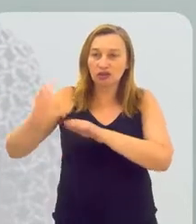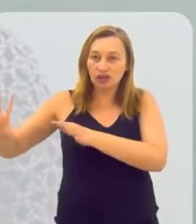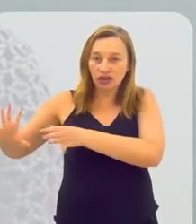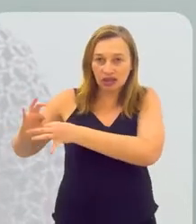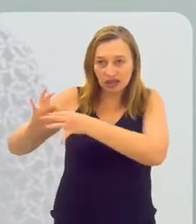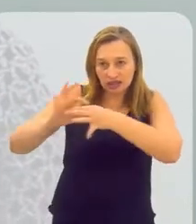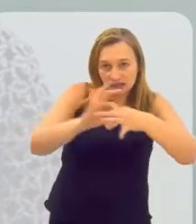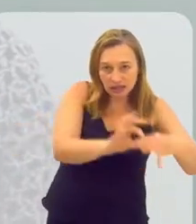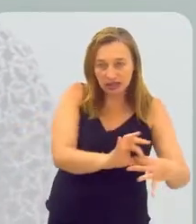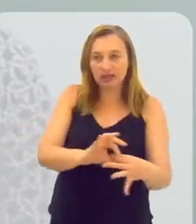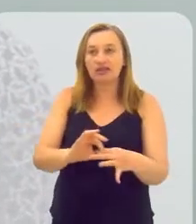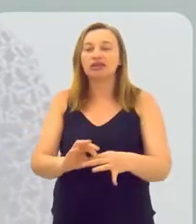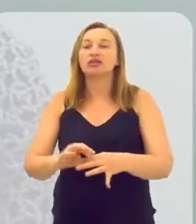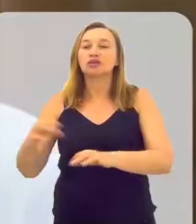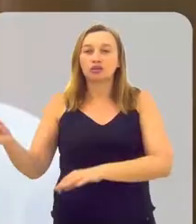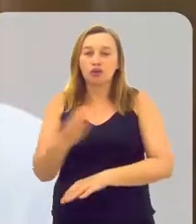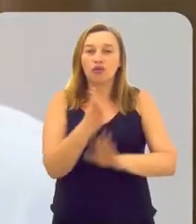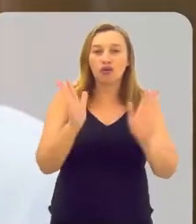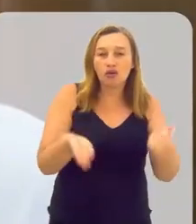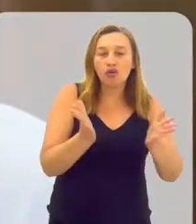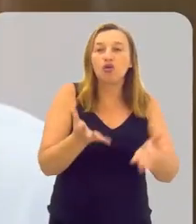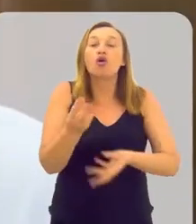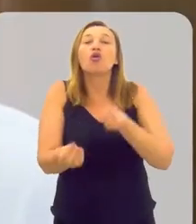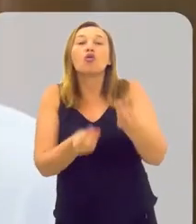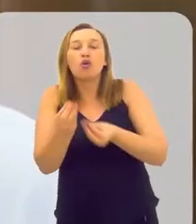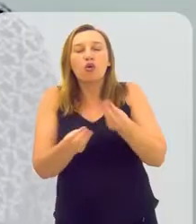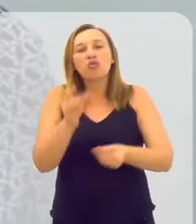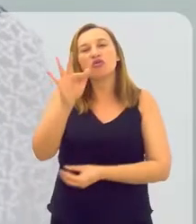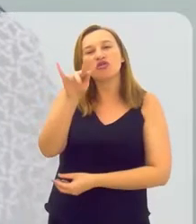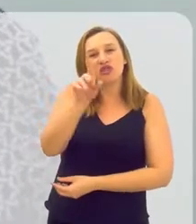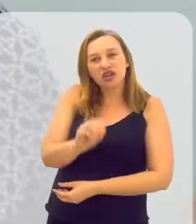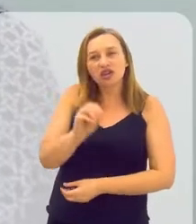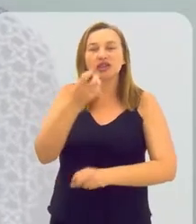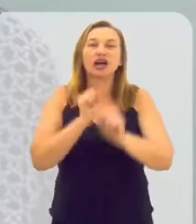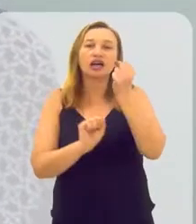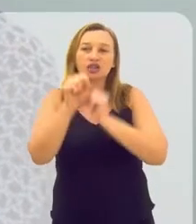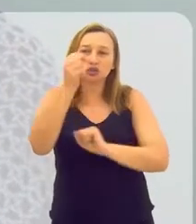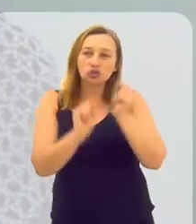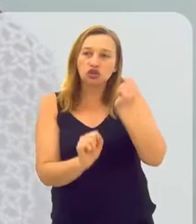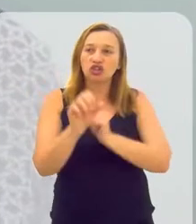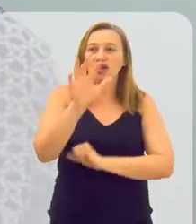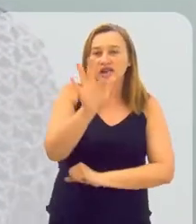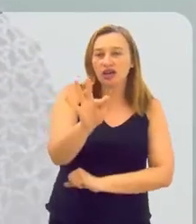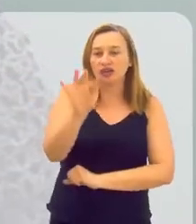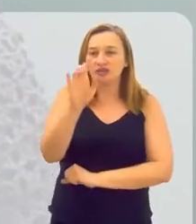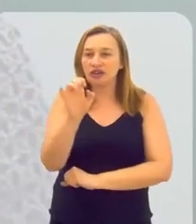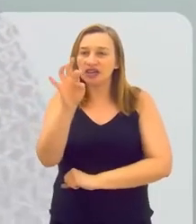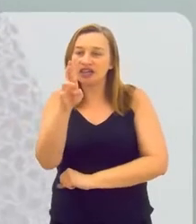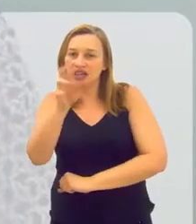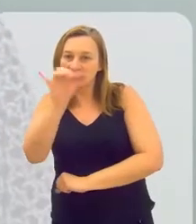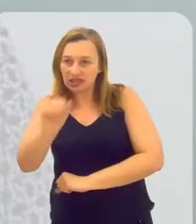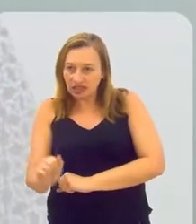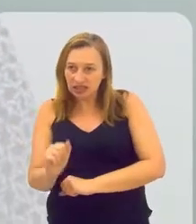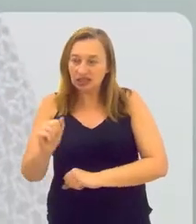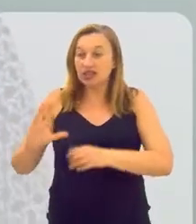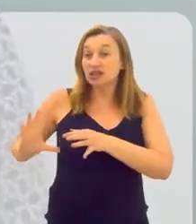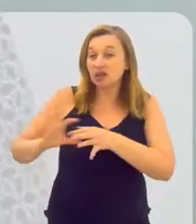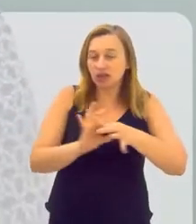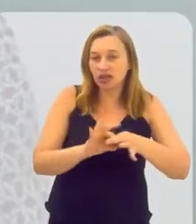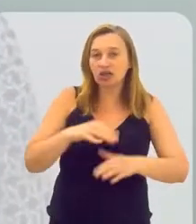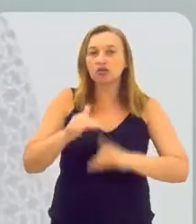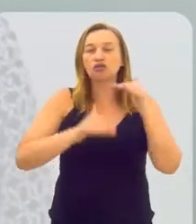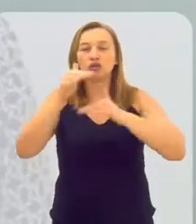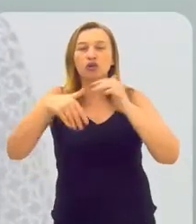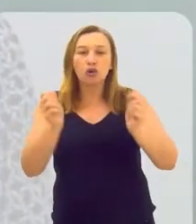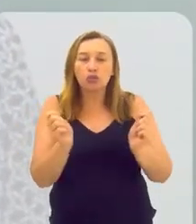de fertilizantes lançadas recentemente. De que maneira, Fernando, a indústria de fertilizantes se conecta com o desenvolvimento e com